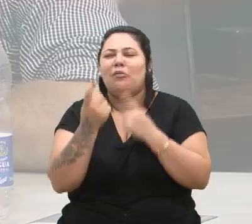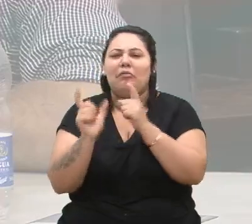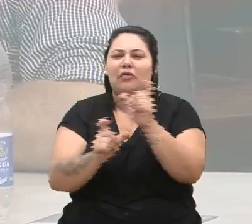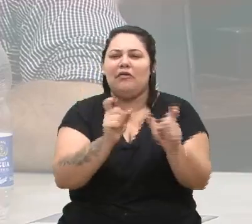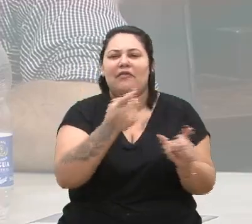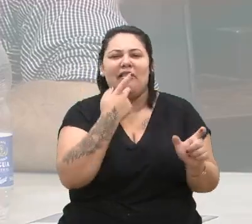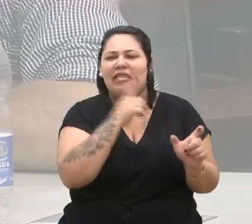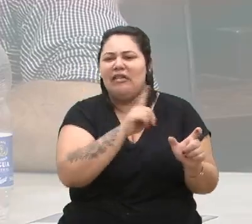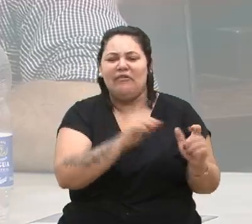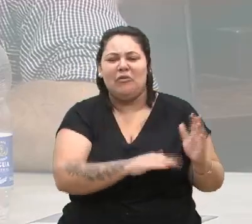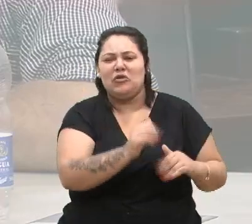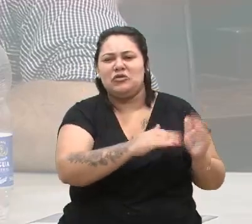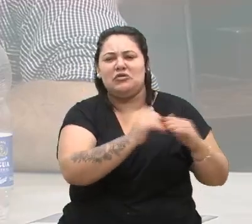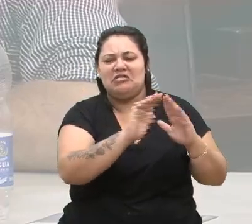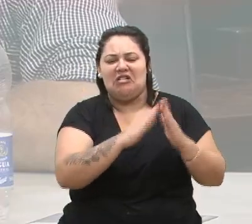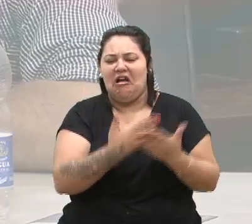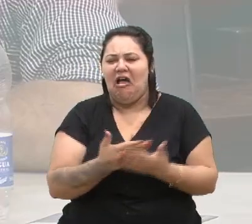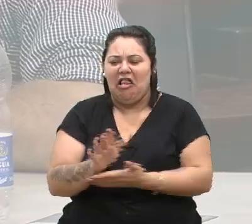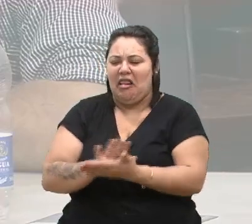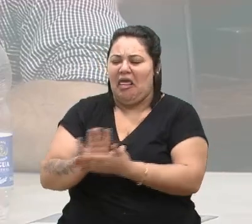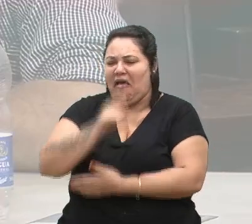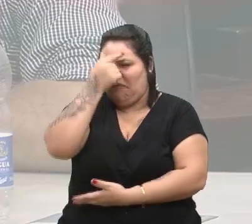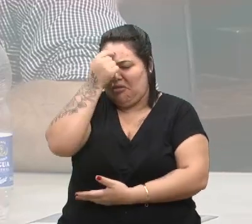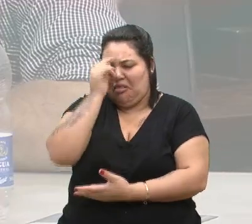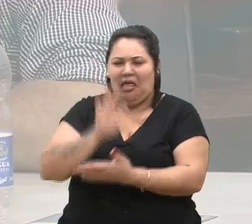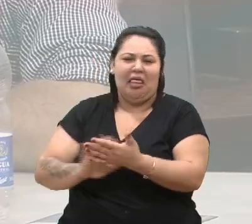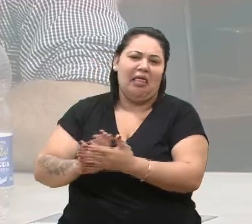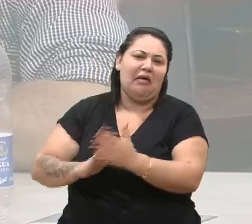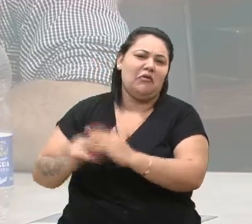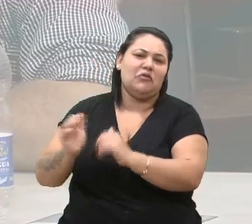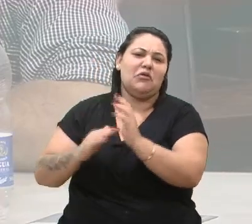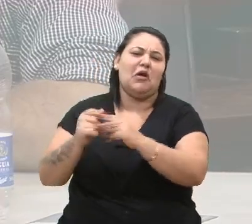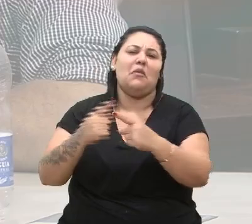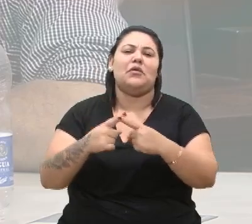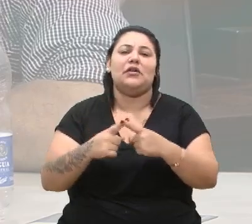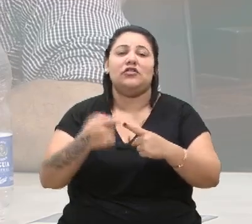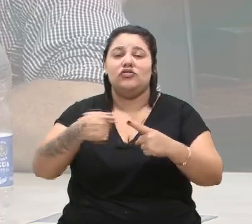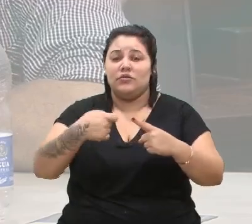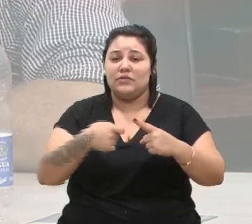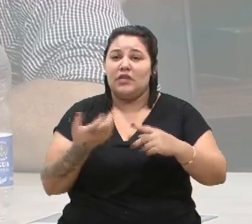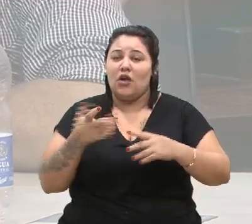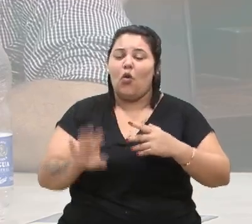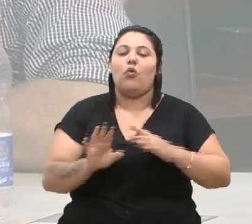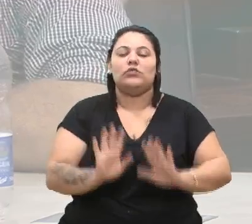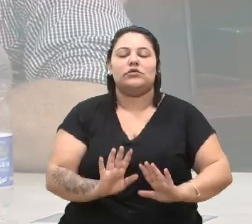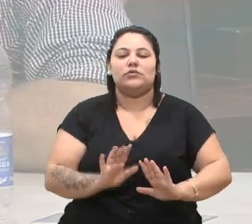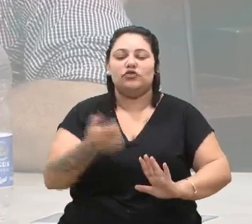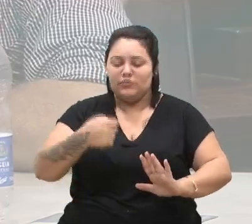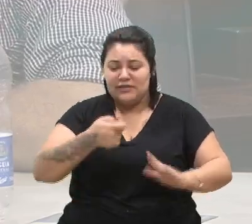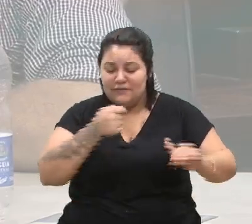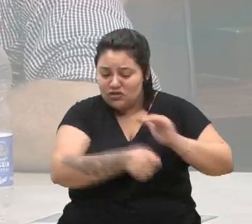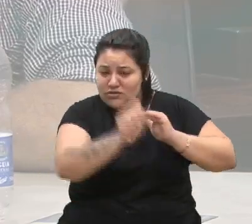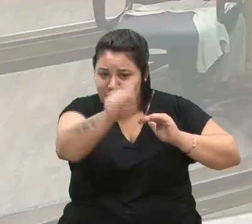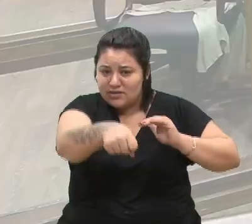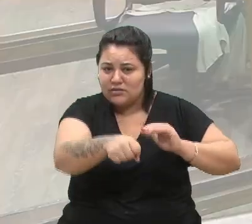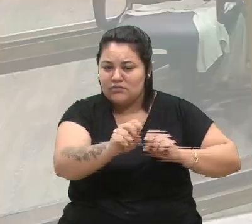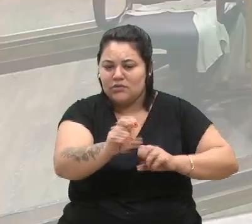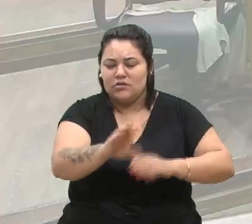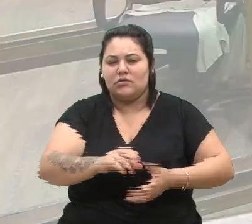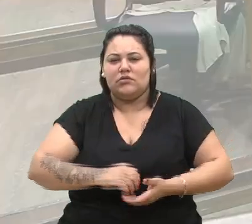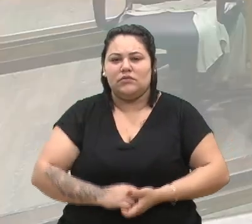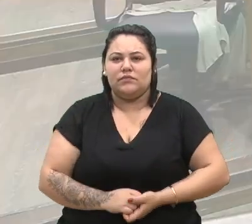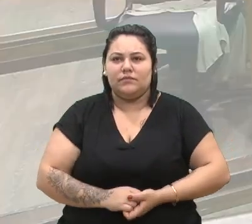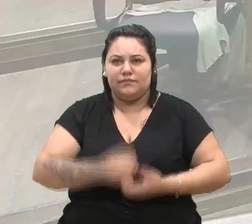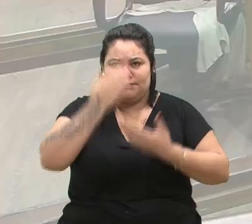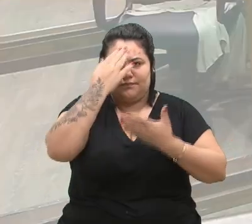vamos construir universidades. Então nós temos que ir na contramão disso, temos que investir sim em educação. Obrigado. Obrigado,